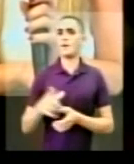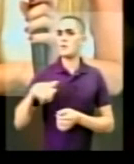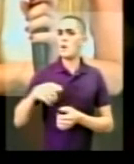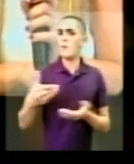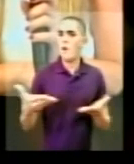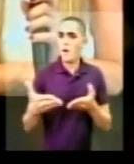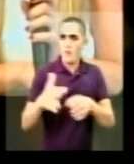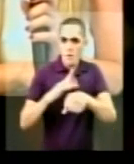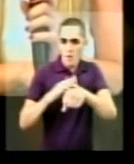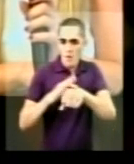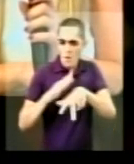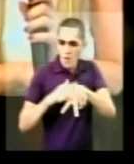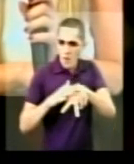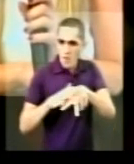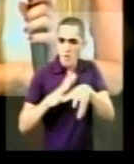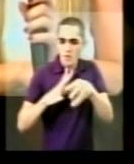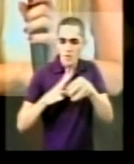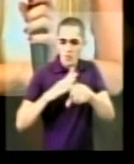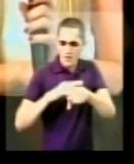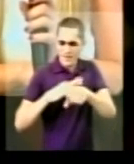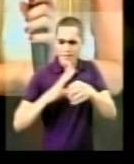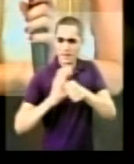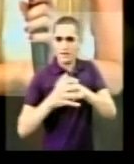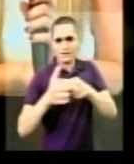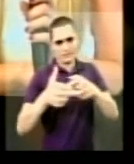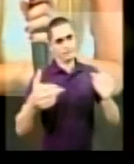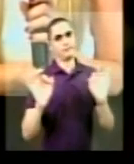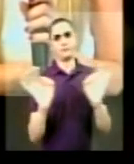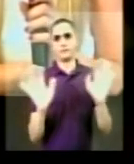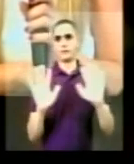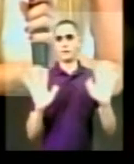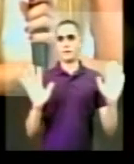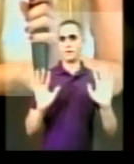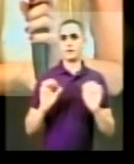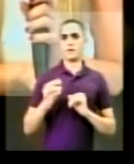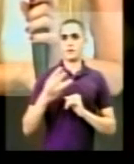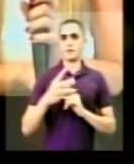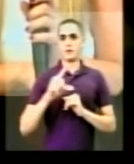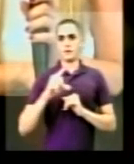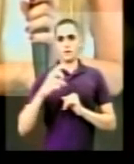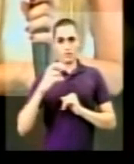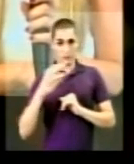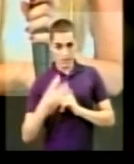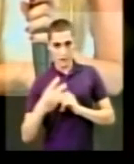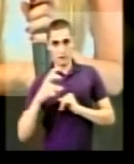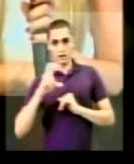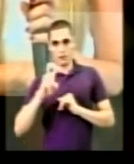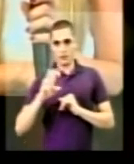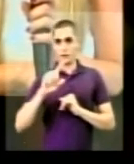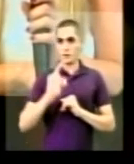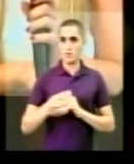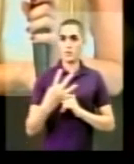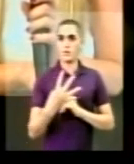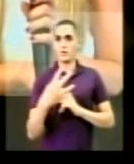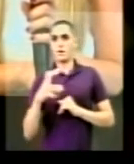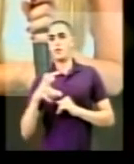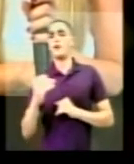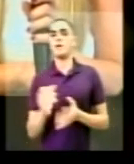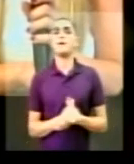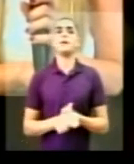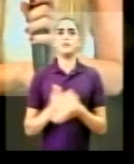35.454 casos recuperados da doença. Em relação aos profissionais de saúde, nós tivemos até agora